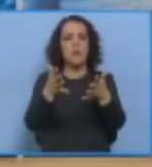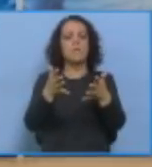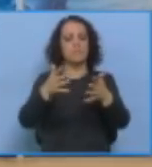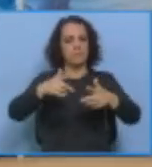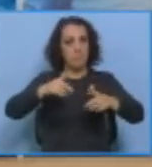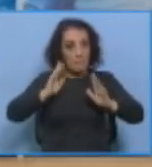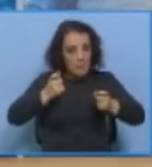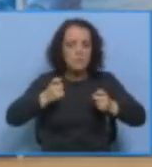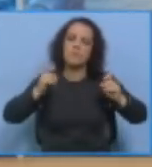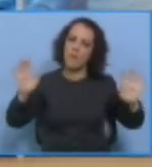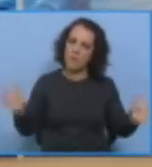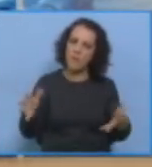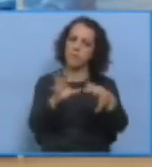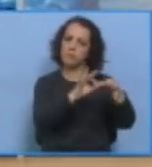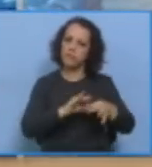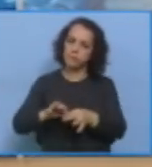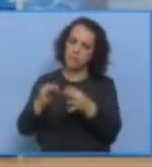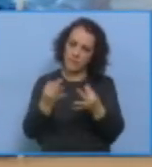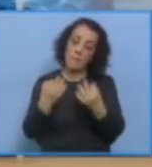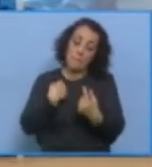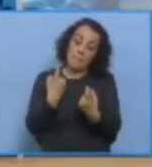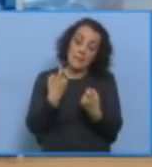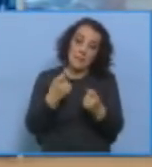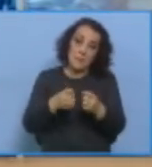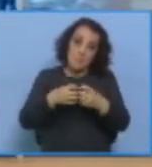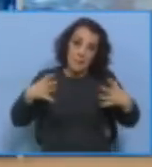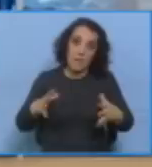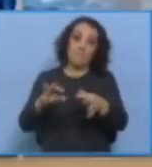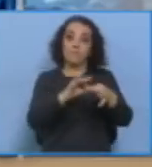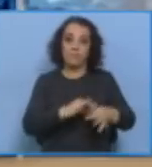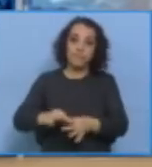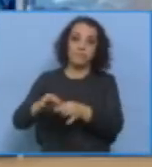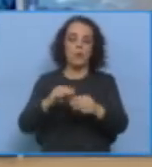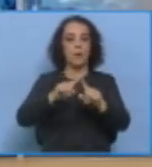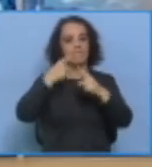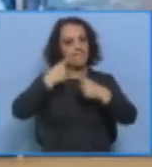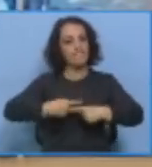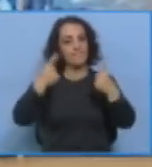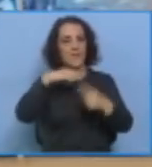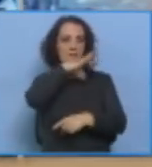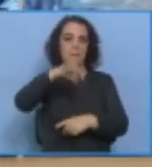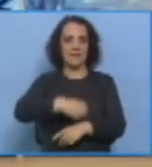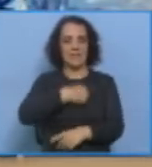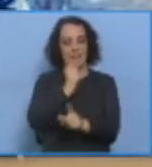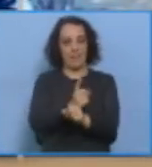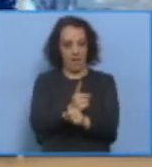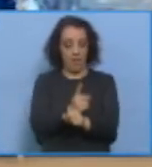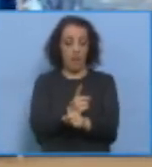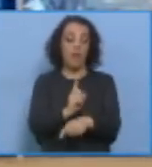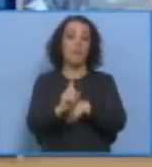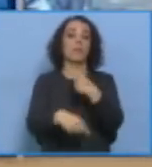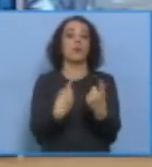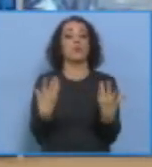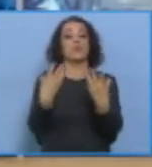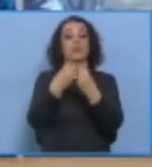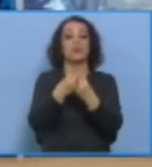mobilizar, e precisamos que, apesar de tudo, precisamos que se mobilizem cada vez mais, não é? Até para evidenciarmos esta nossa noção de família, e depois, quer dizer, com a Igreja,